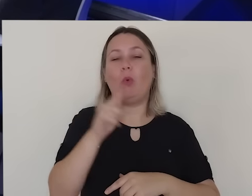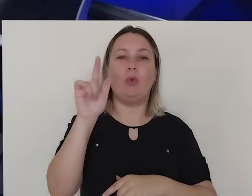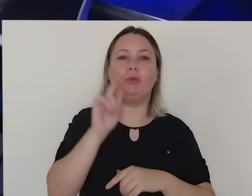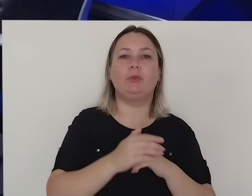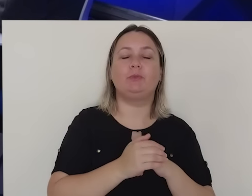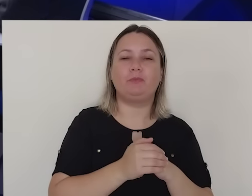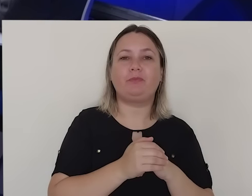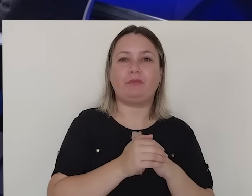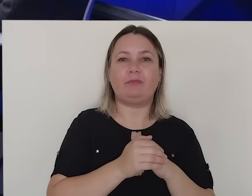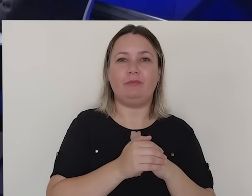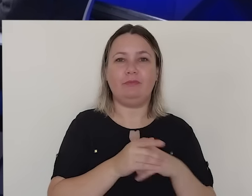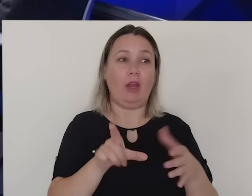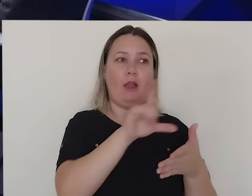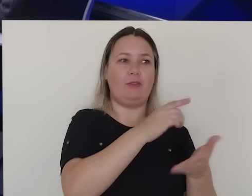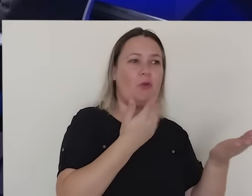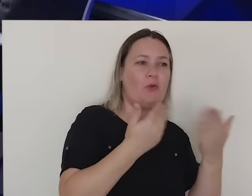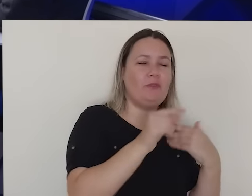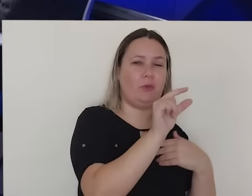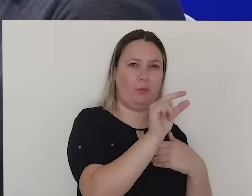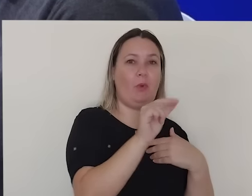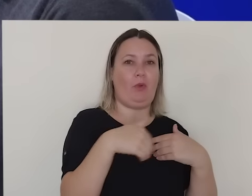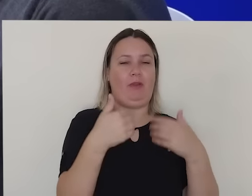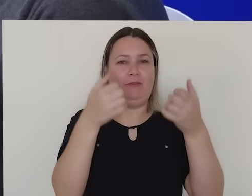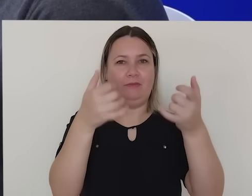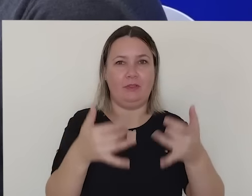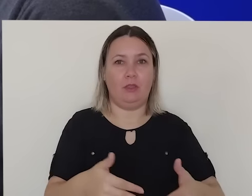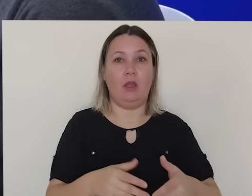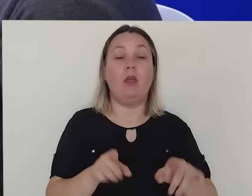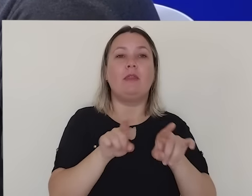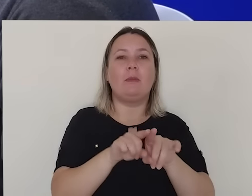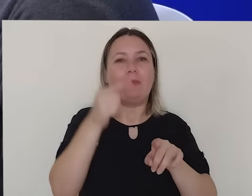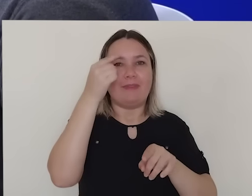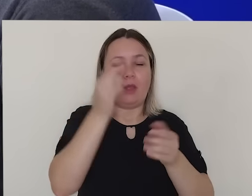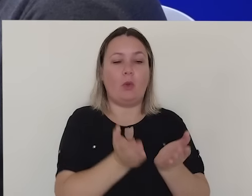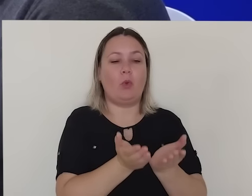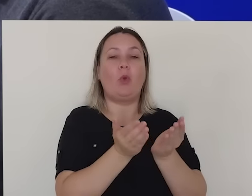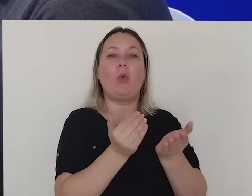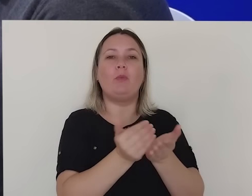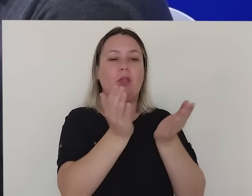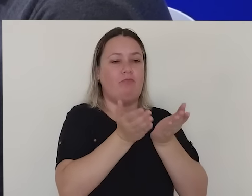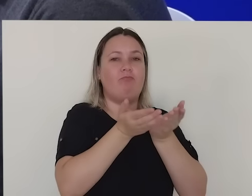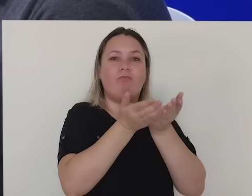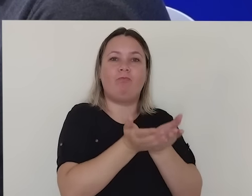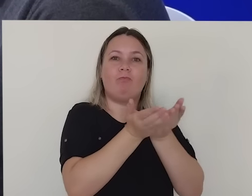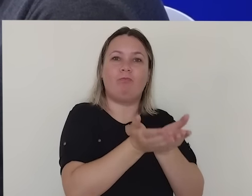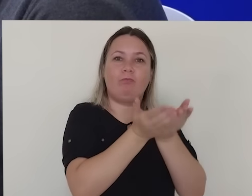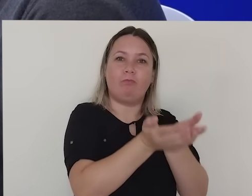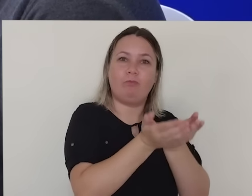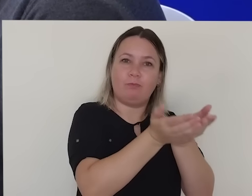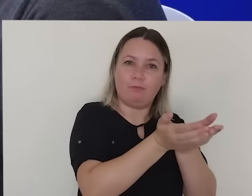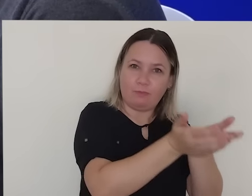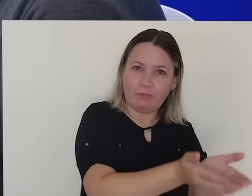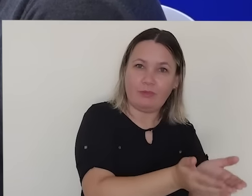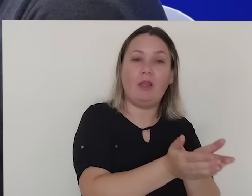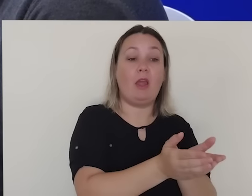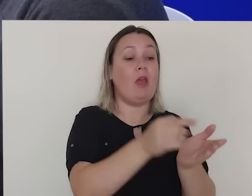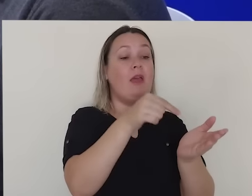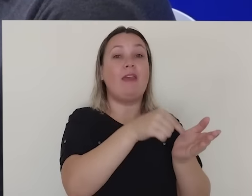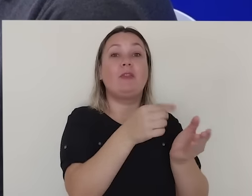começar o nosso papo que a bied lançou e navios próprios para transporte marítimo dos carros e são navios movidos a